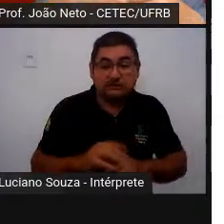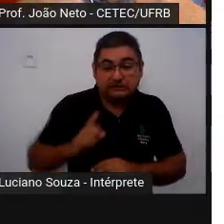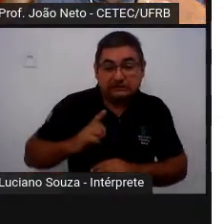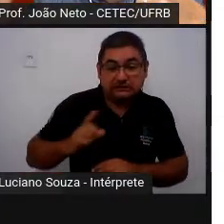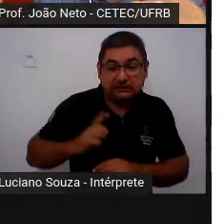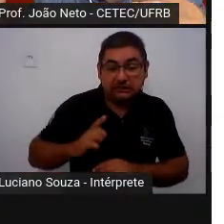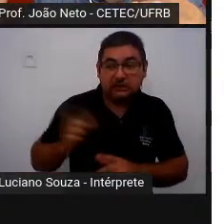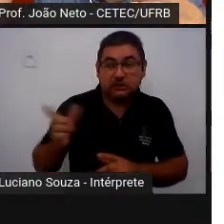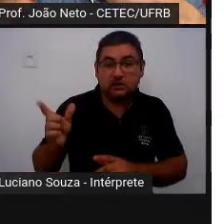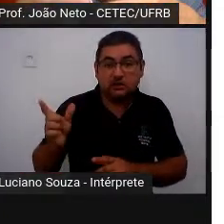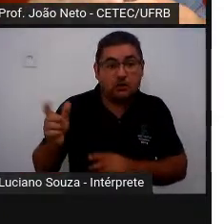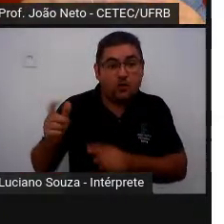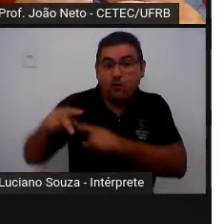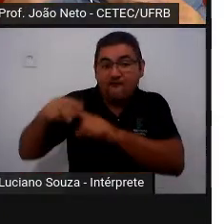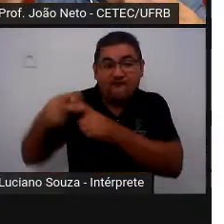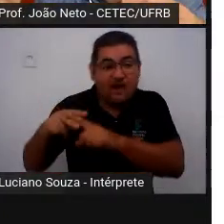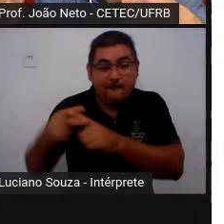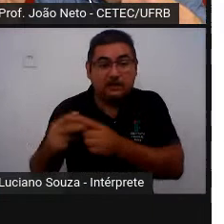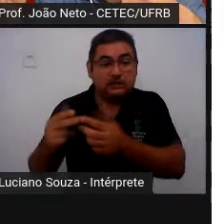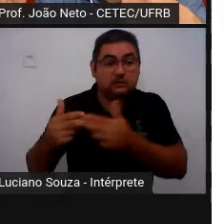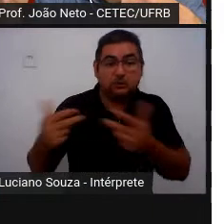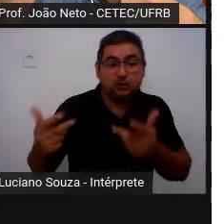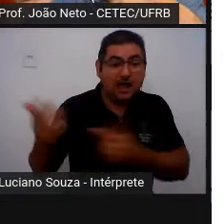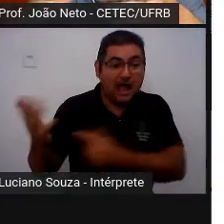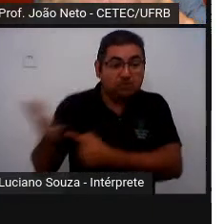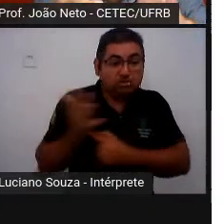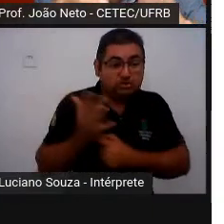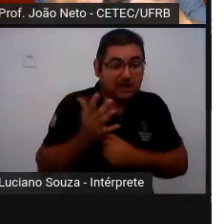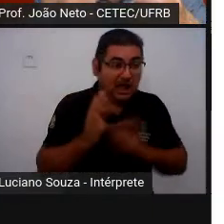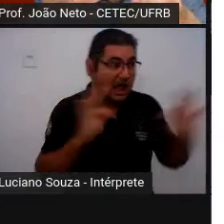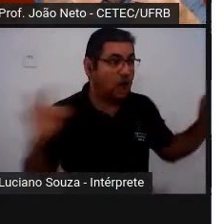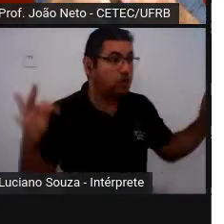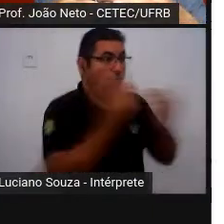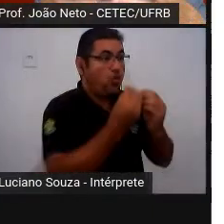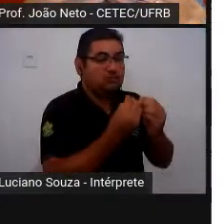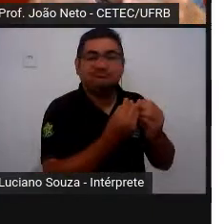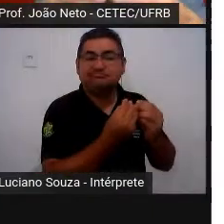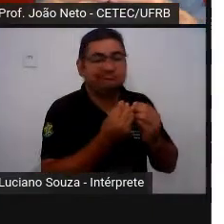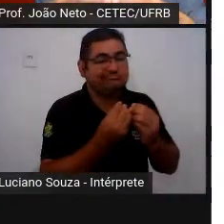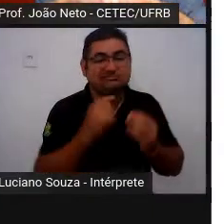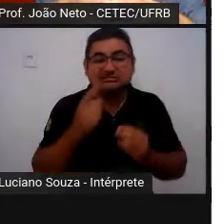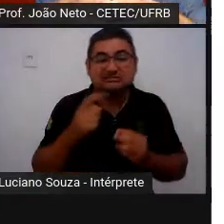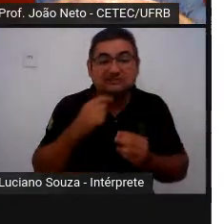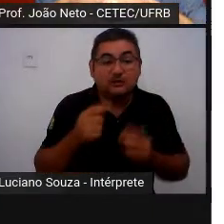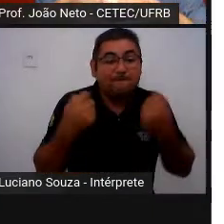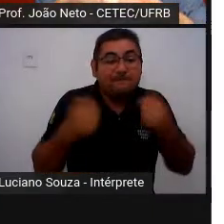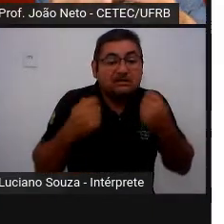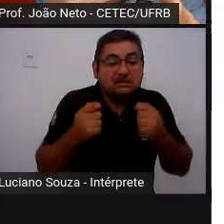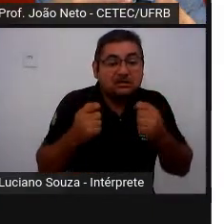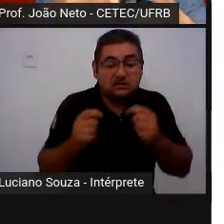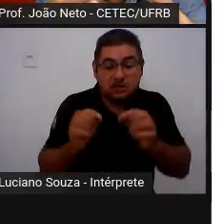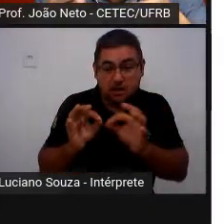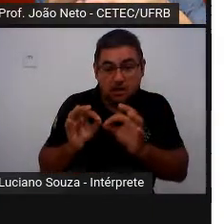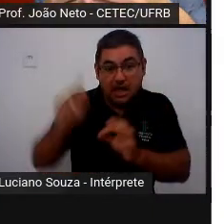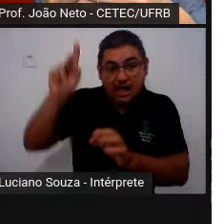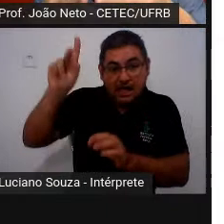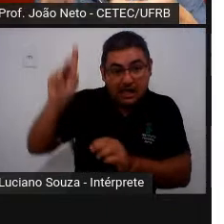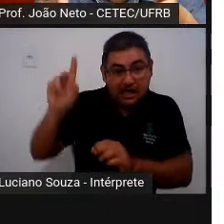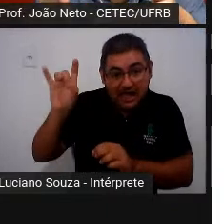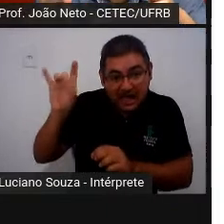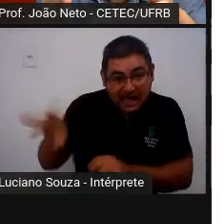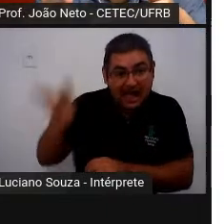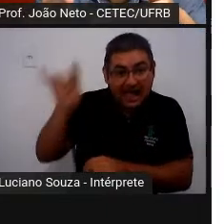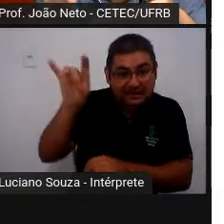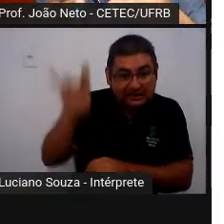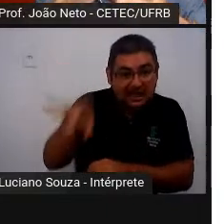que vai atender a todas as pessoas com deficiência com penas de movimento a necessidade de personalização e esse Jão